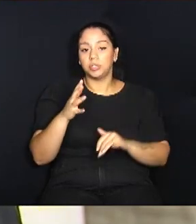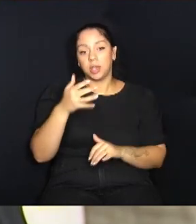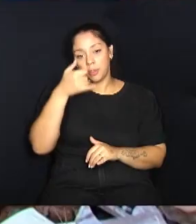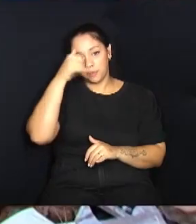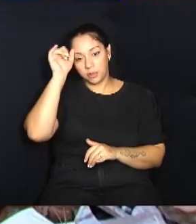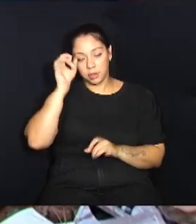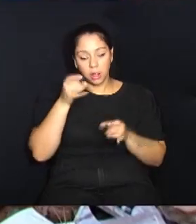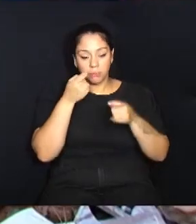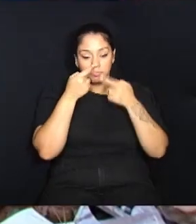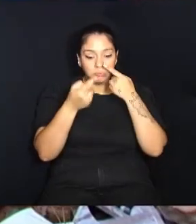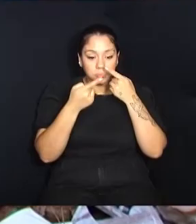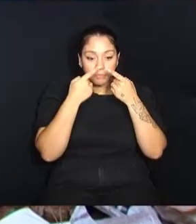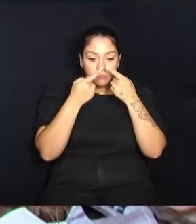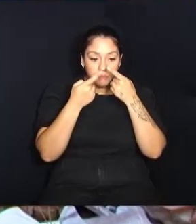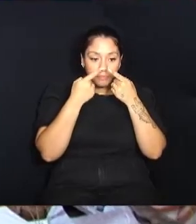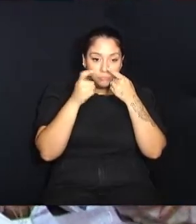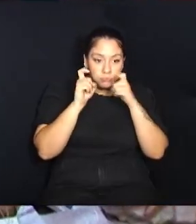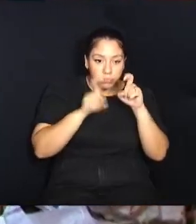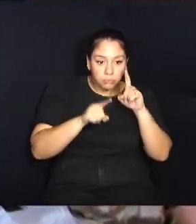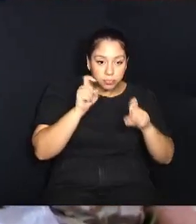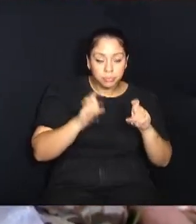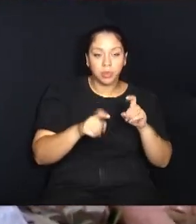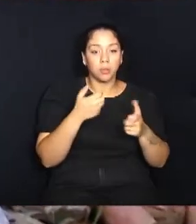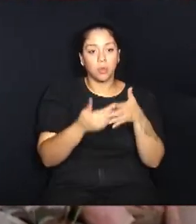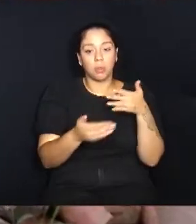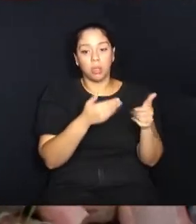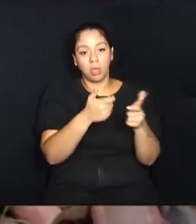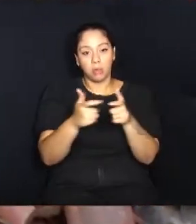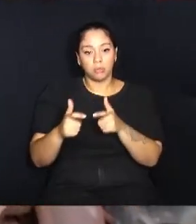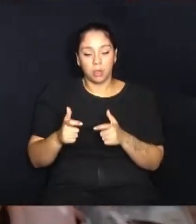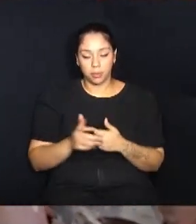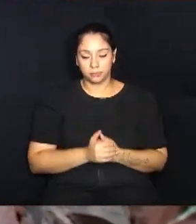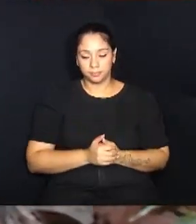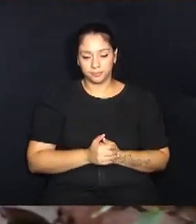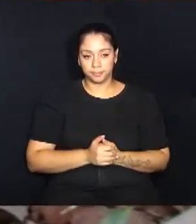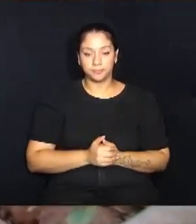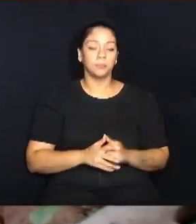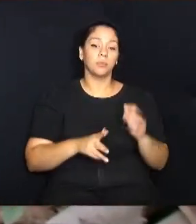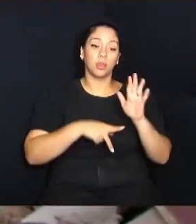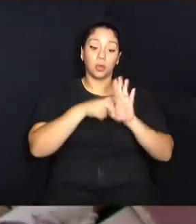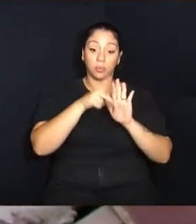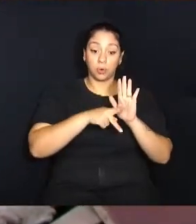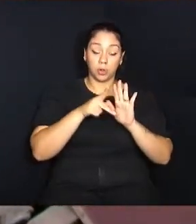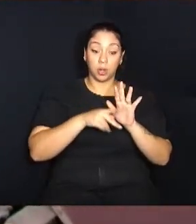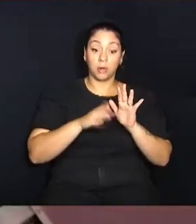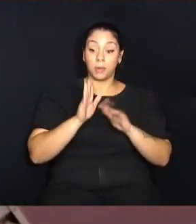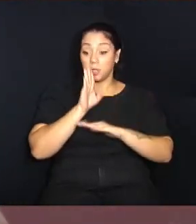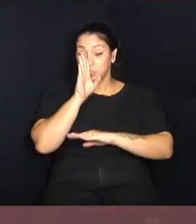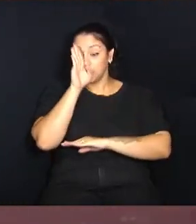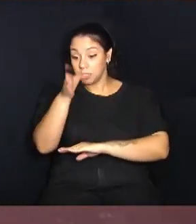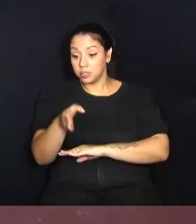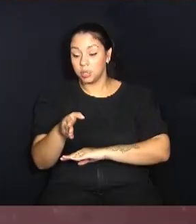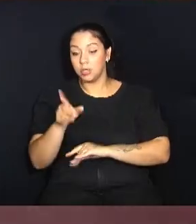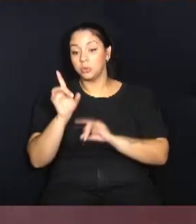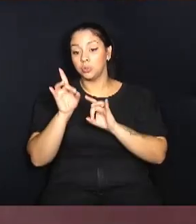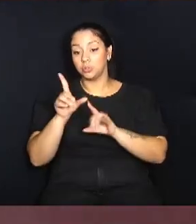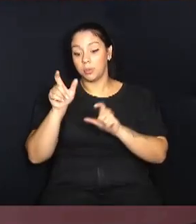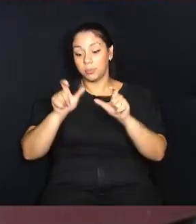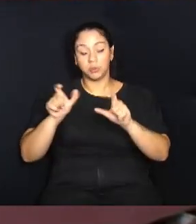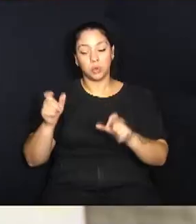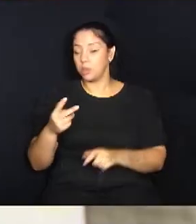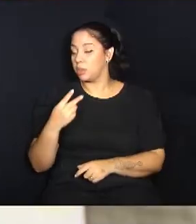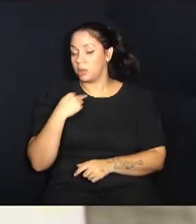forma irregular. Ele ressaltou que o programa seria direcionado apenas para quem realmente não pode pagar